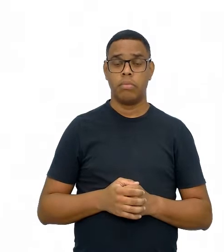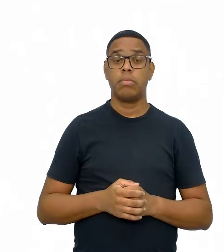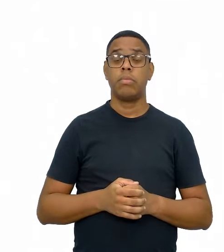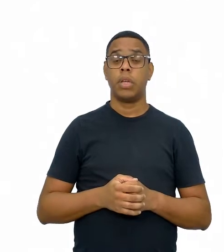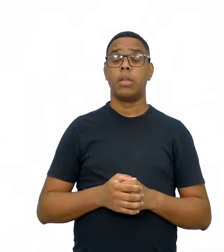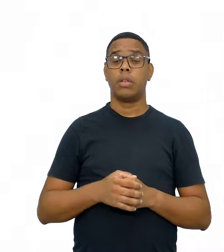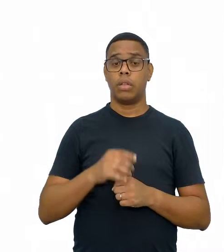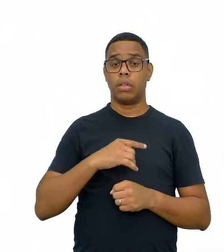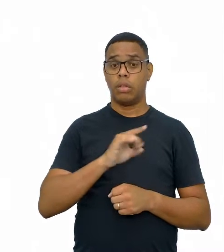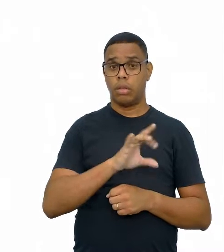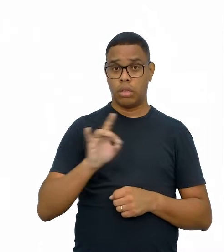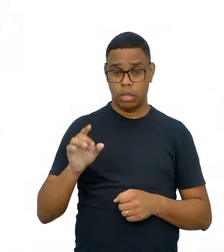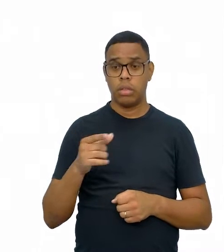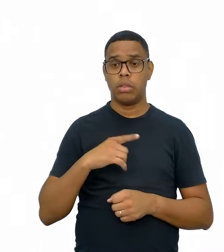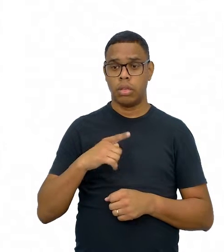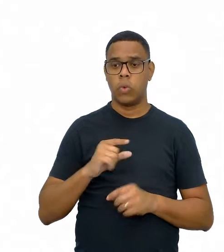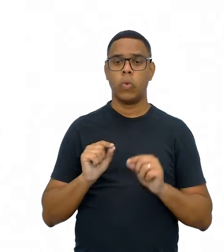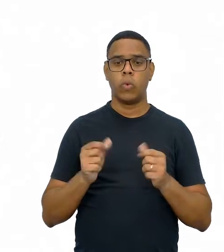uma